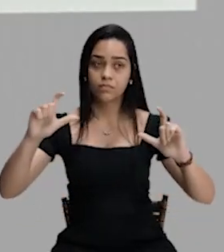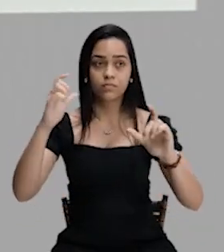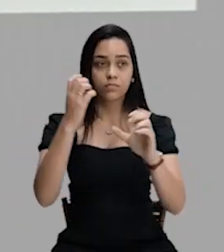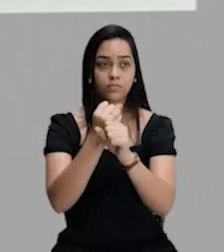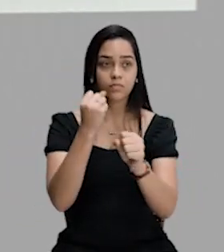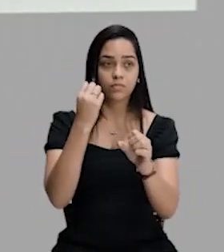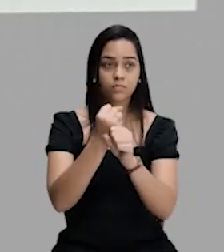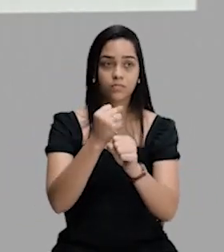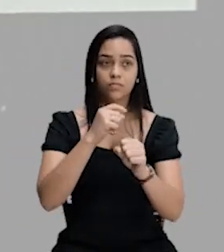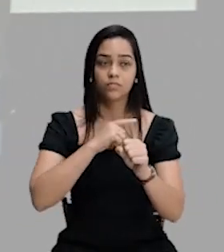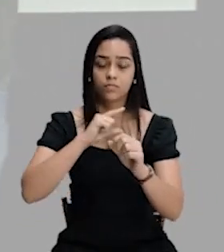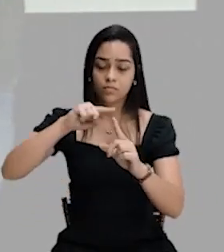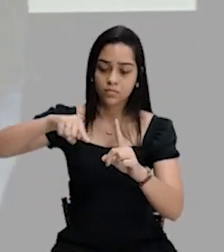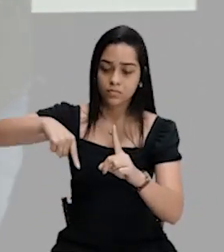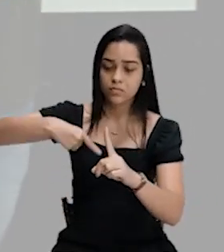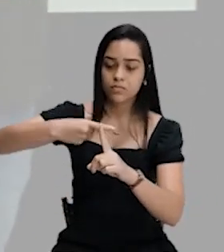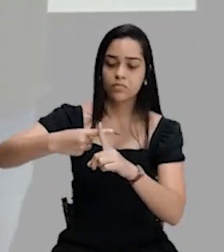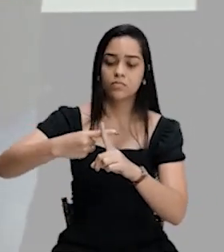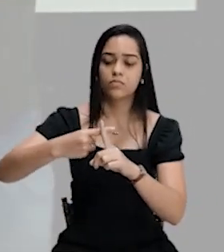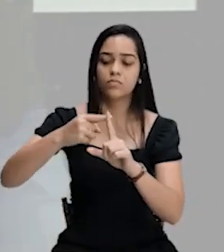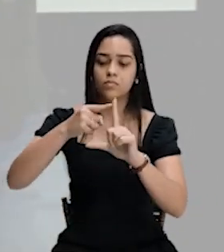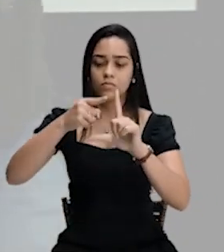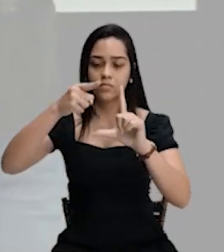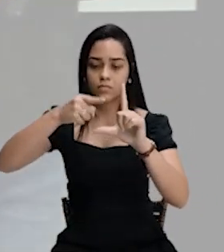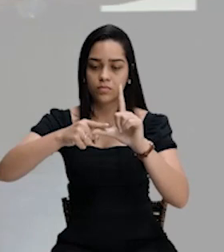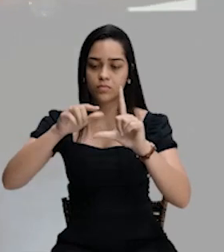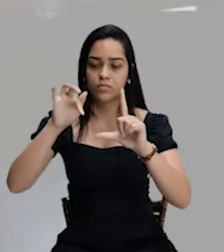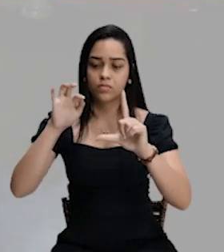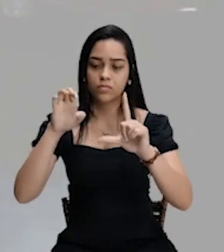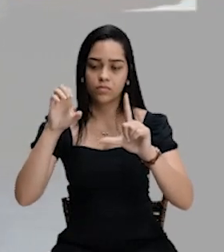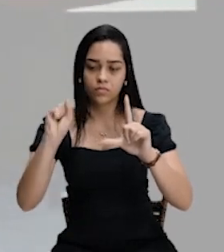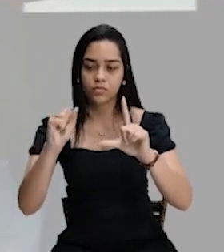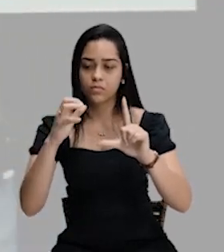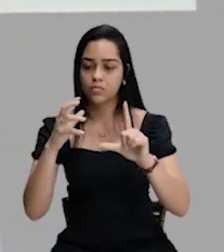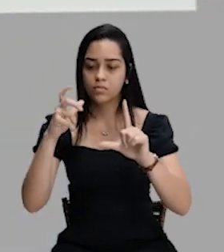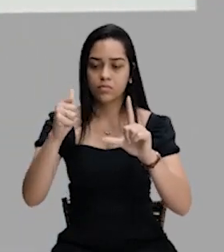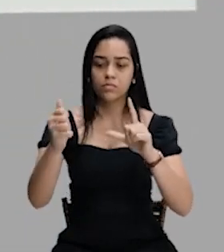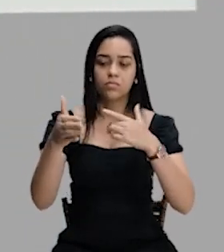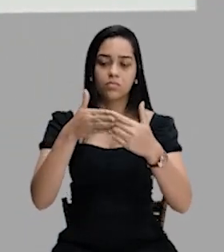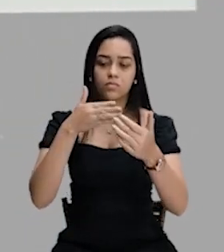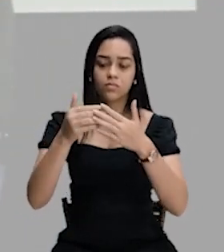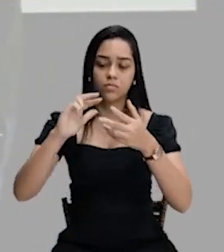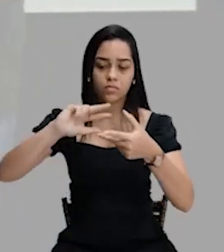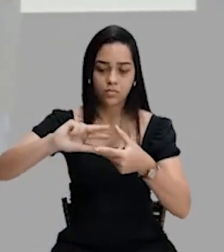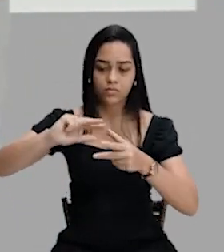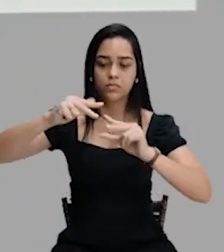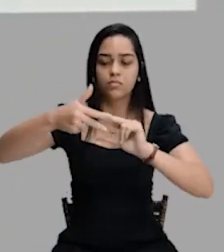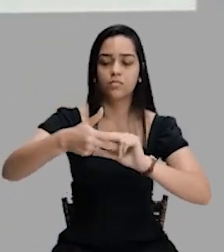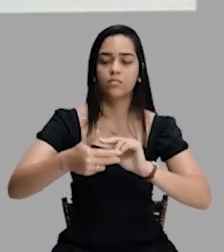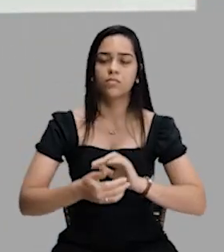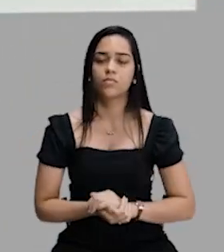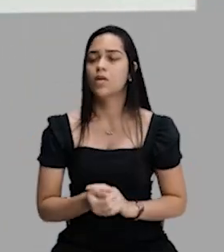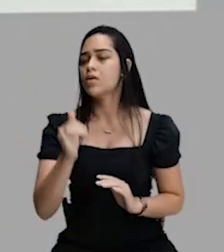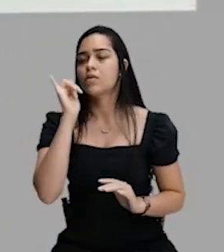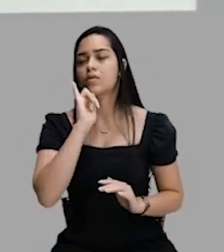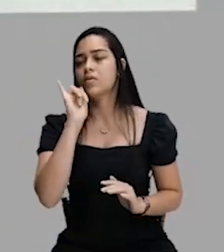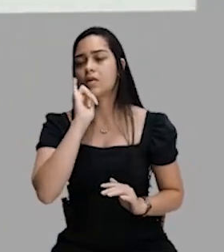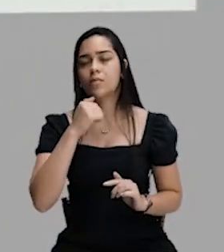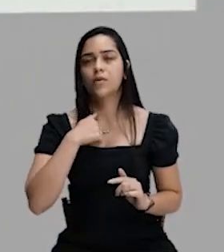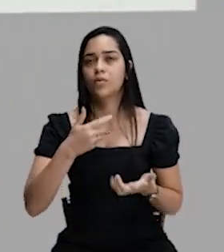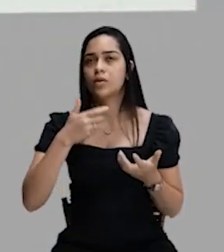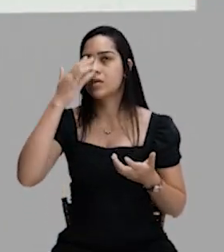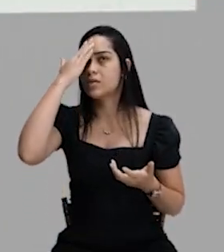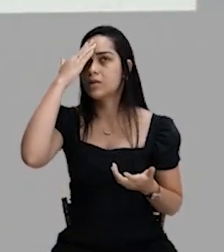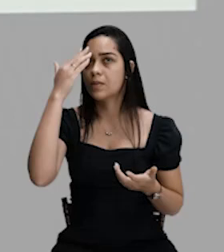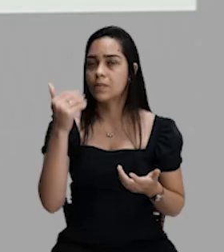calcula a soma dos ângulos das faces de todo e qualquer poliedro tá então por exemplo eu quero saber